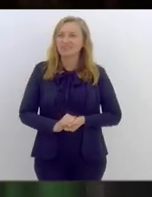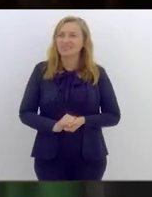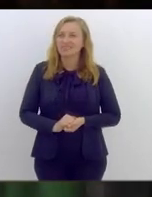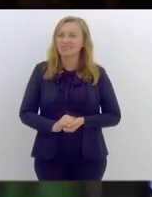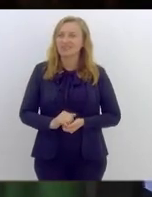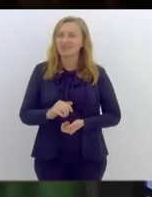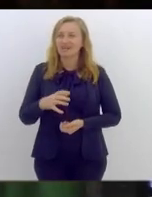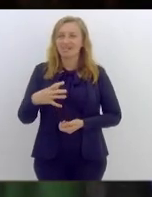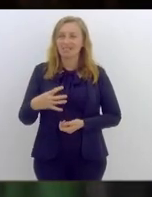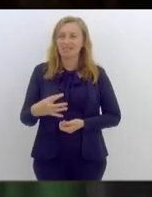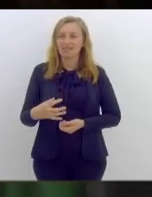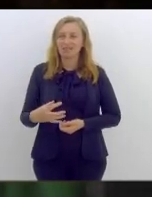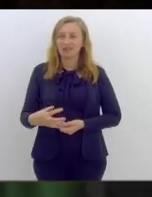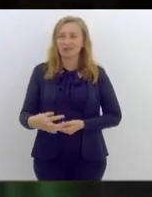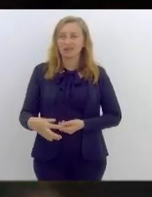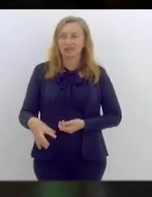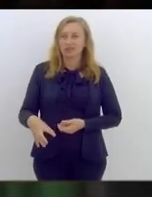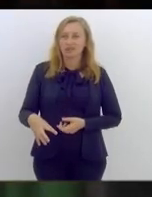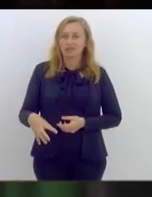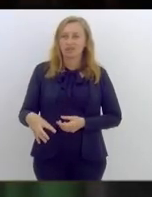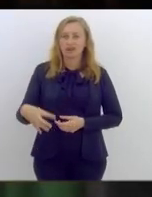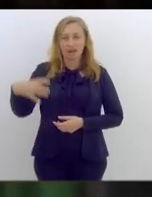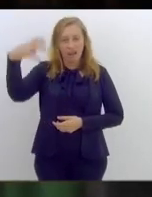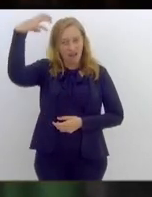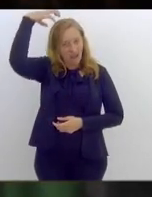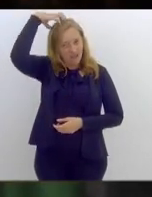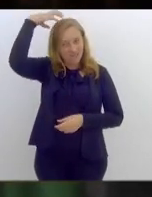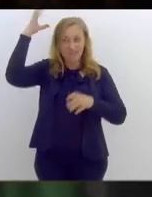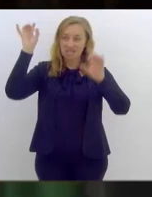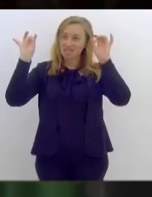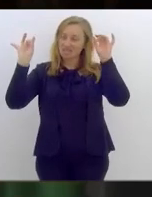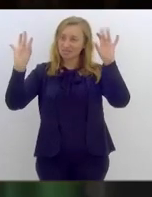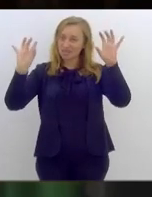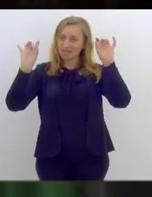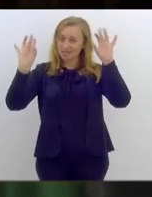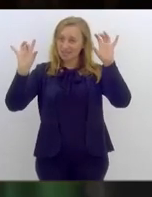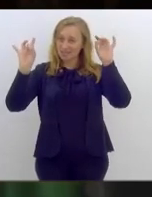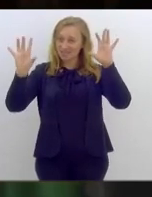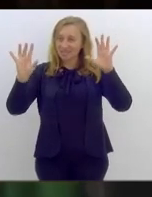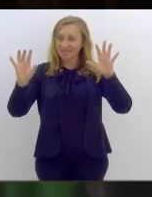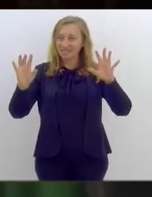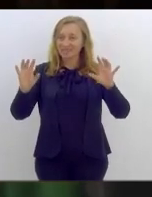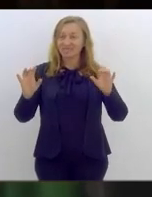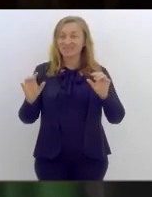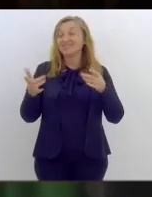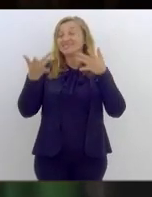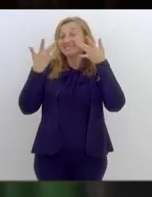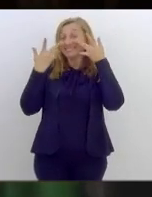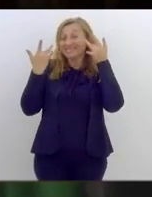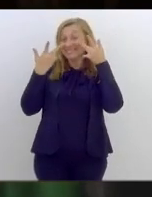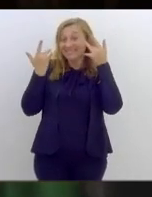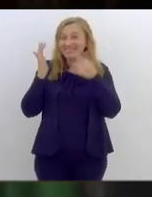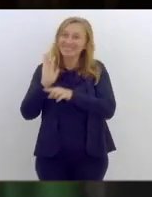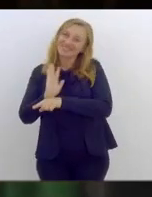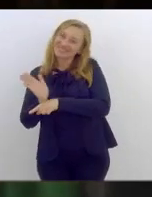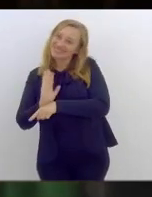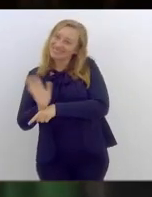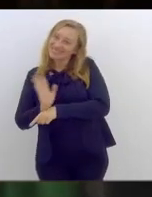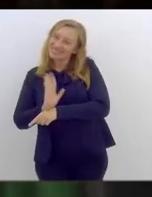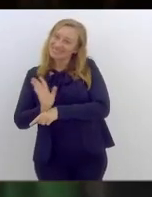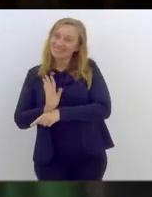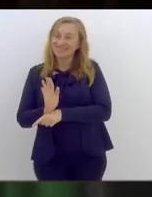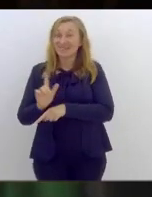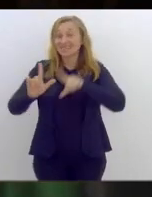rainha, da nossa estrela maior do teatro, do cinema, da